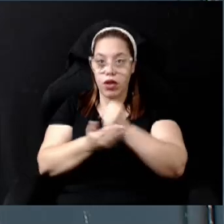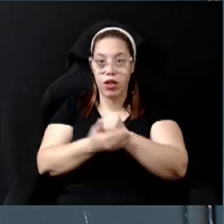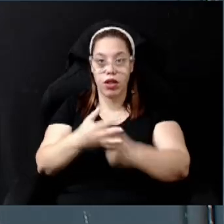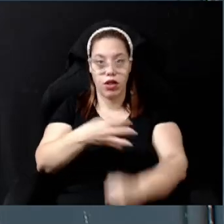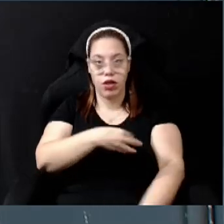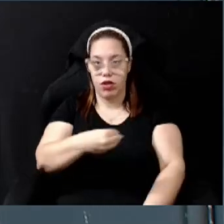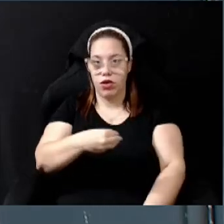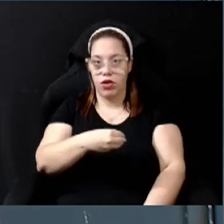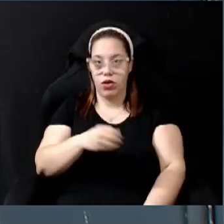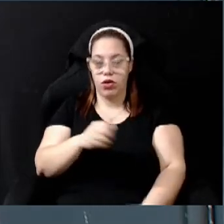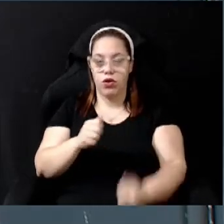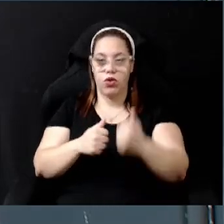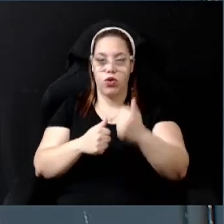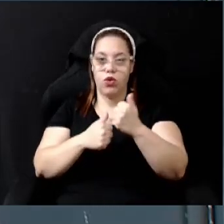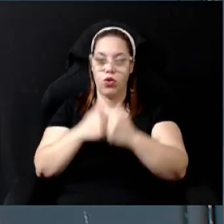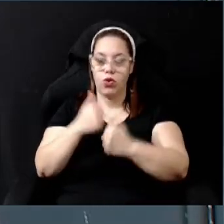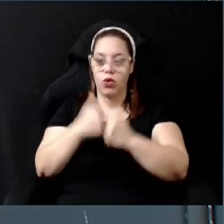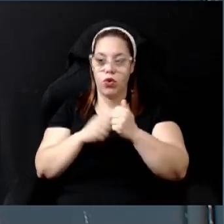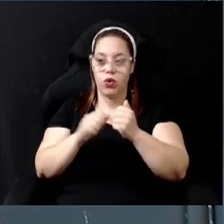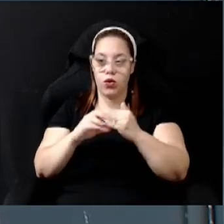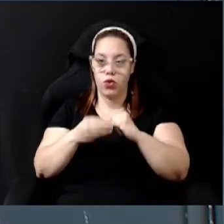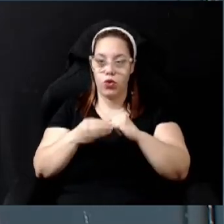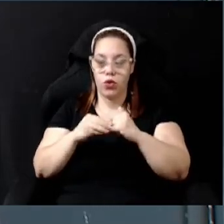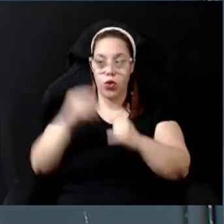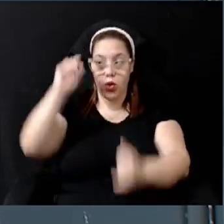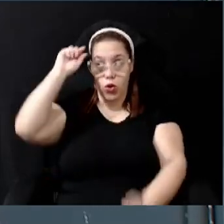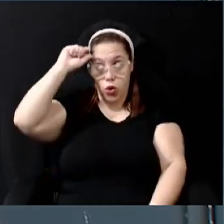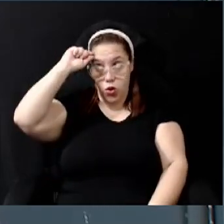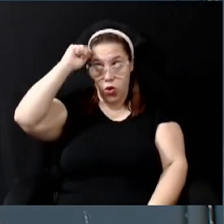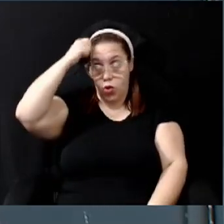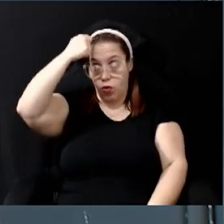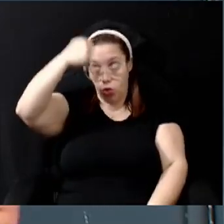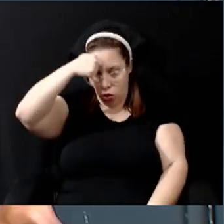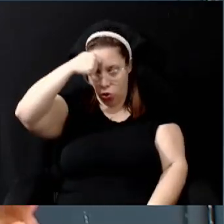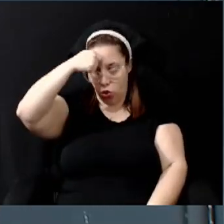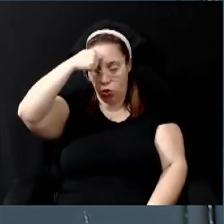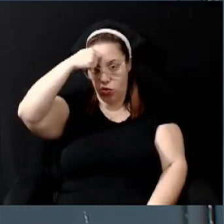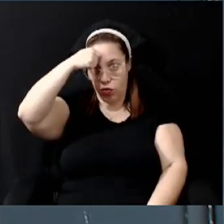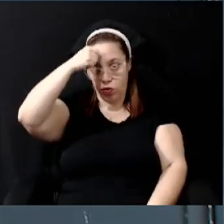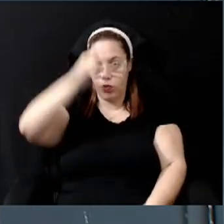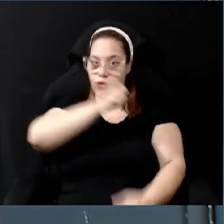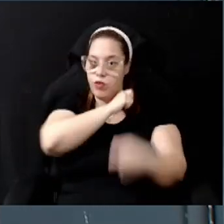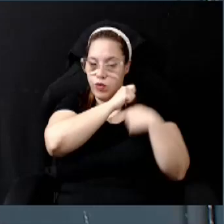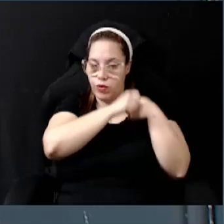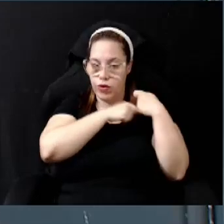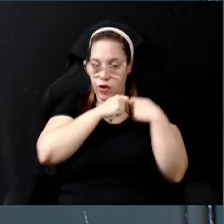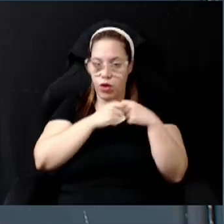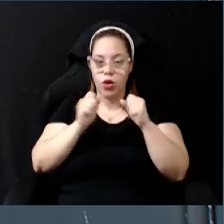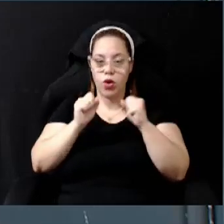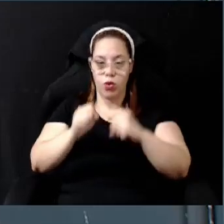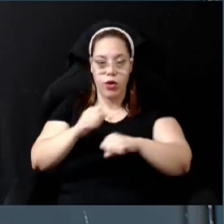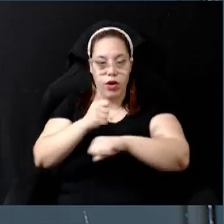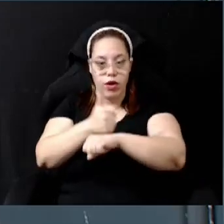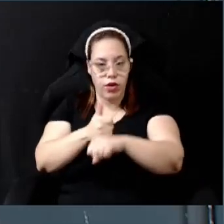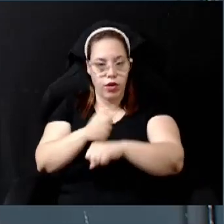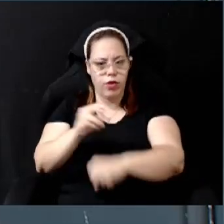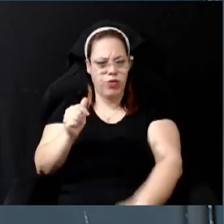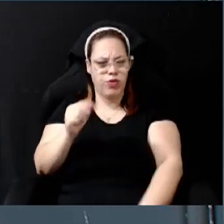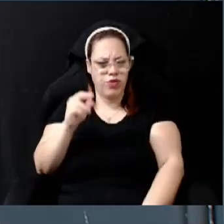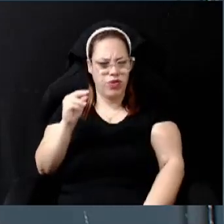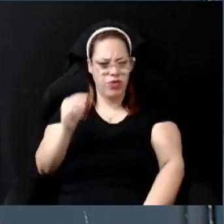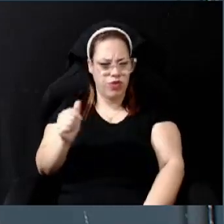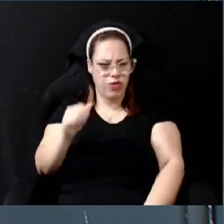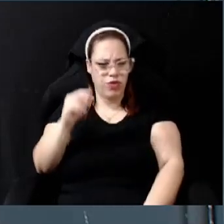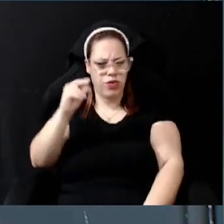feijão. Essa virada de chave de entender que as trans poderia ser uma profissão foi bem depois. Essa sócia,